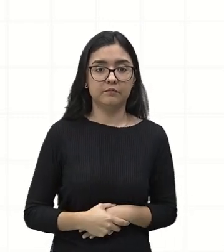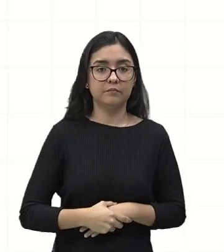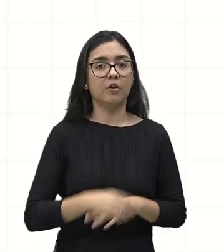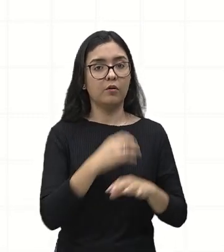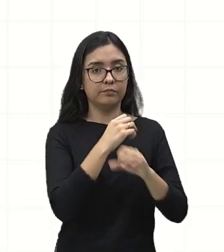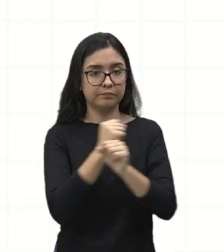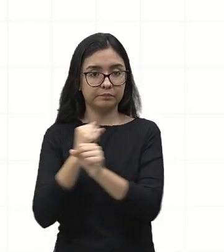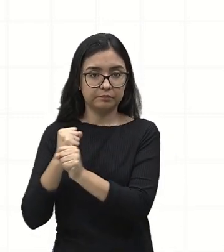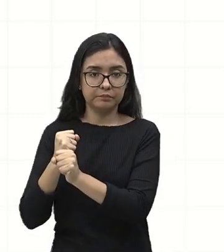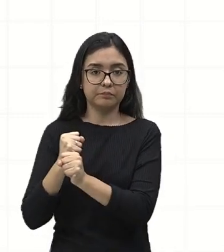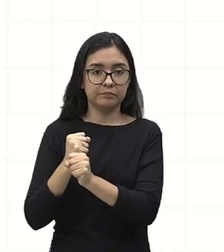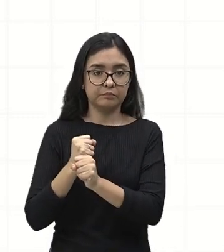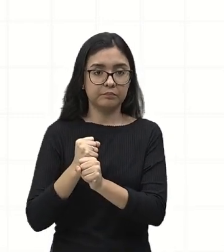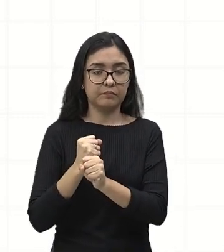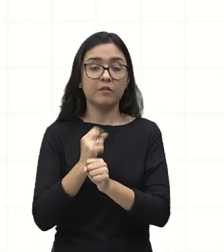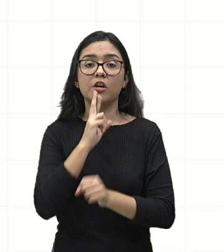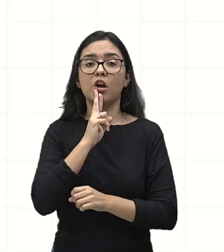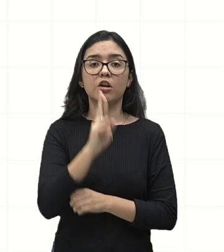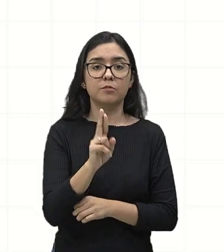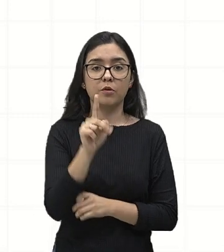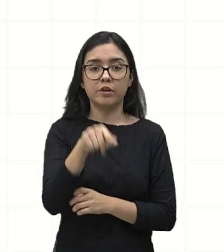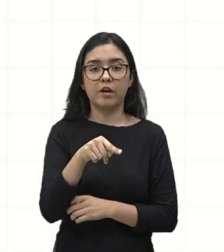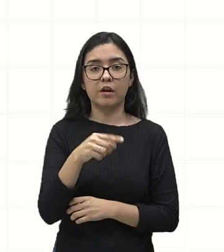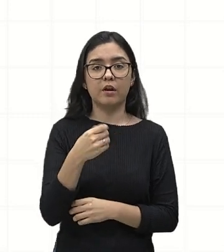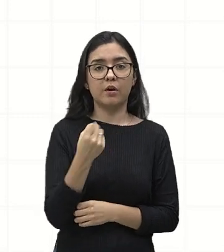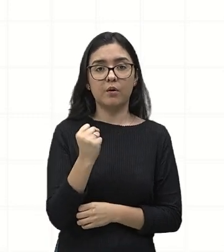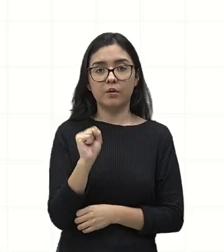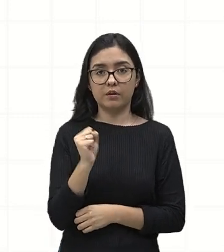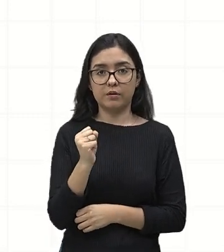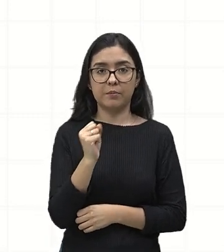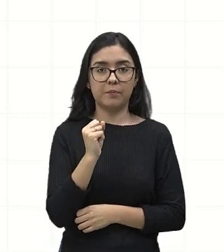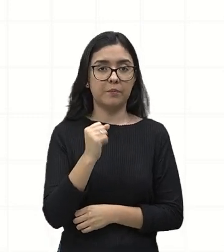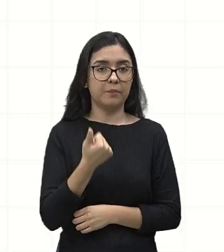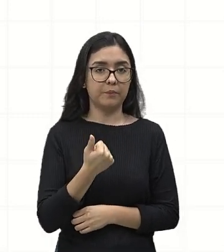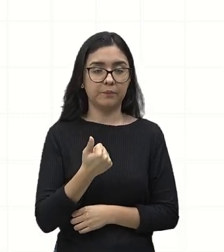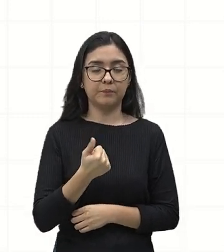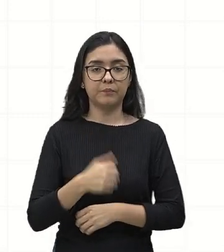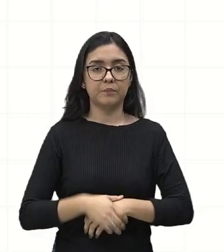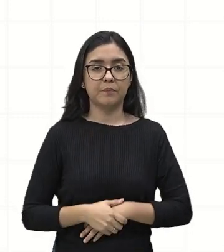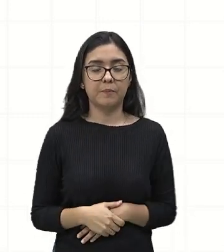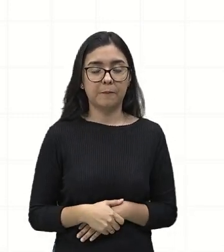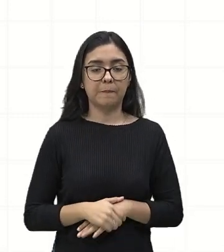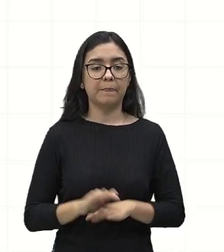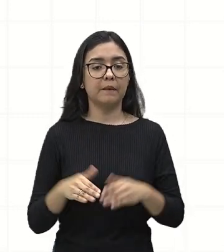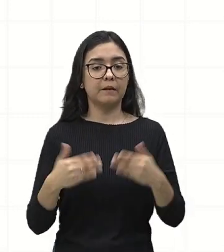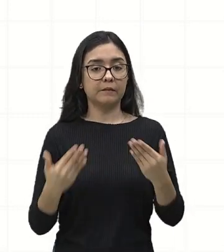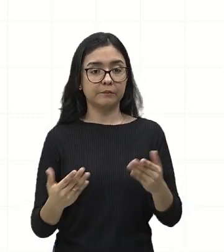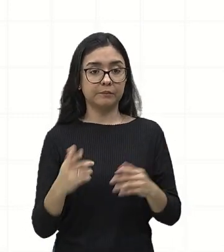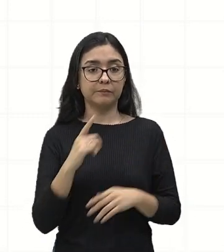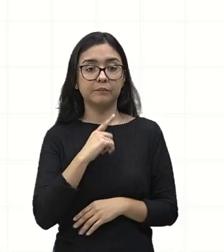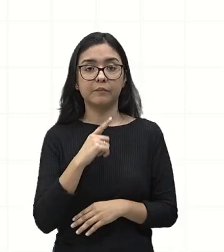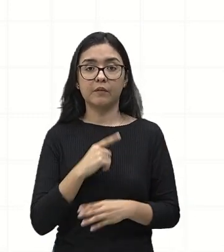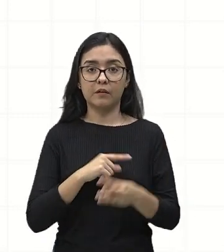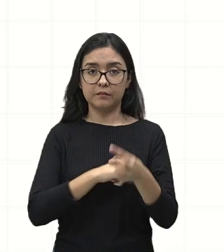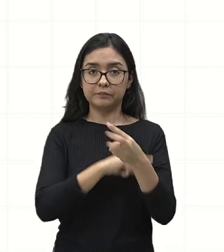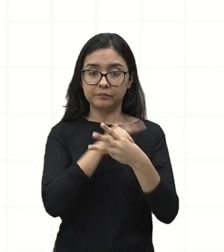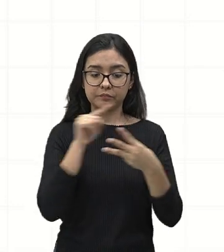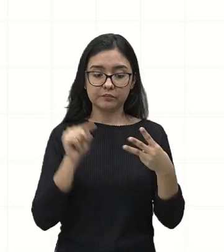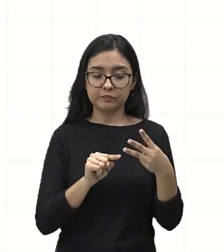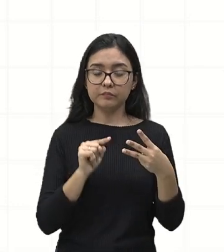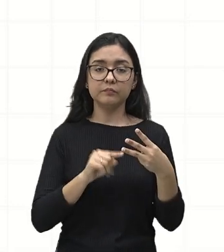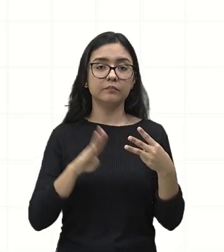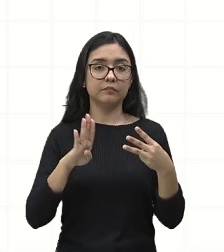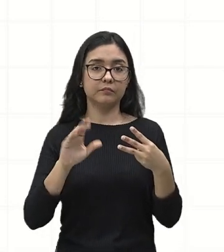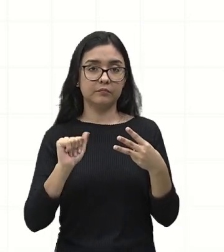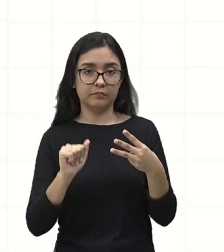27 vezes 3, 81. Tá? Então, 3 é a base, o 4 é